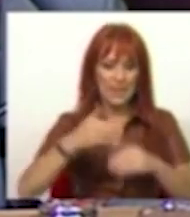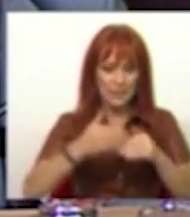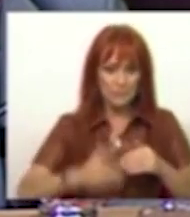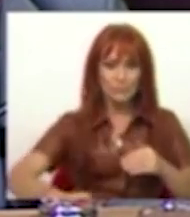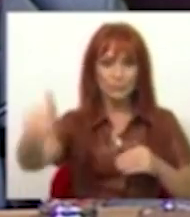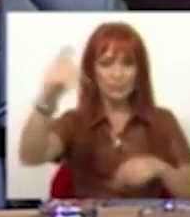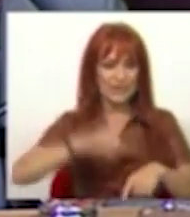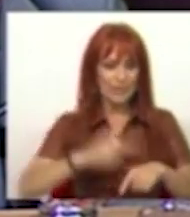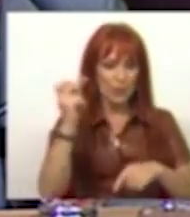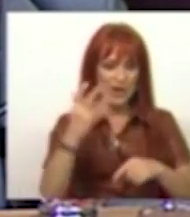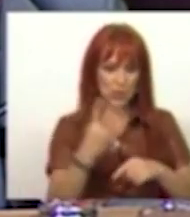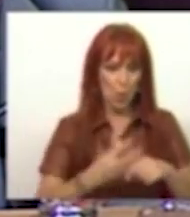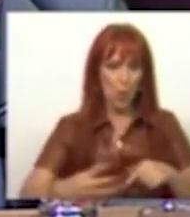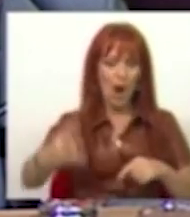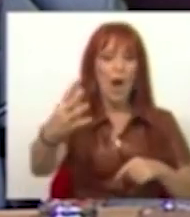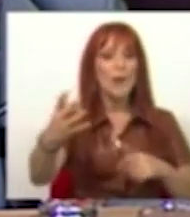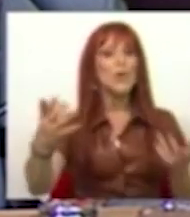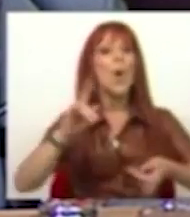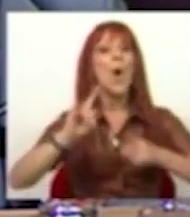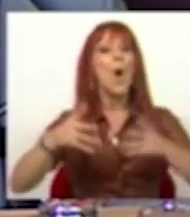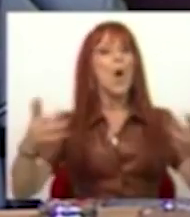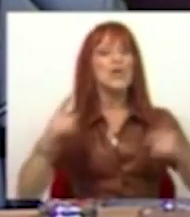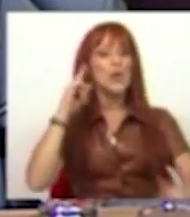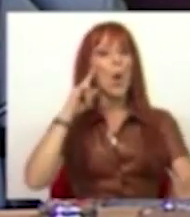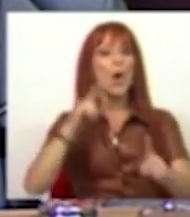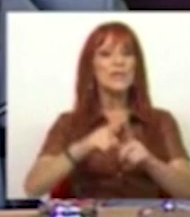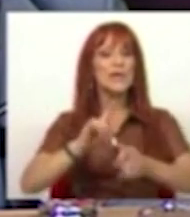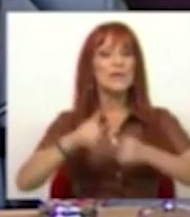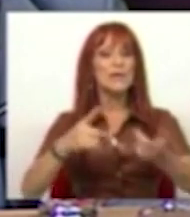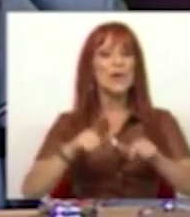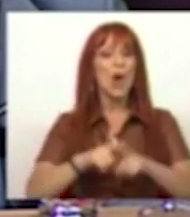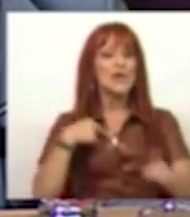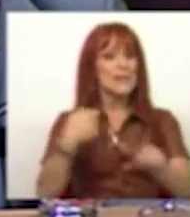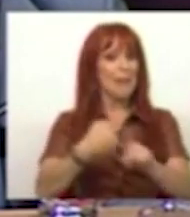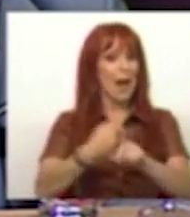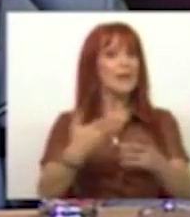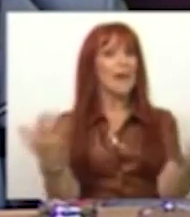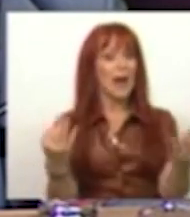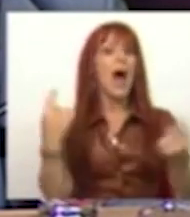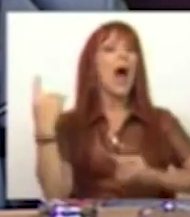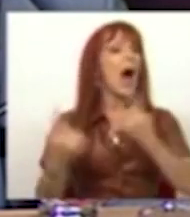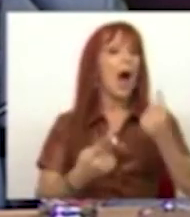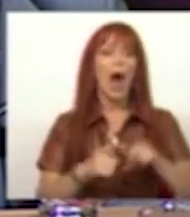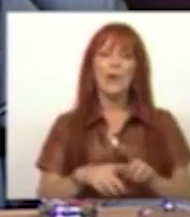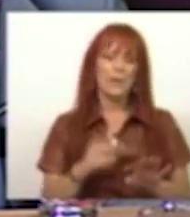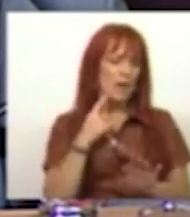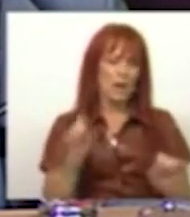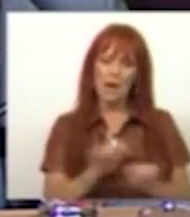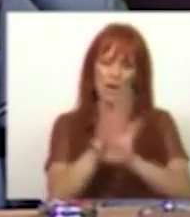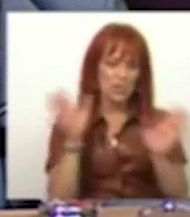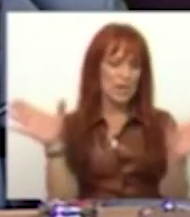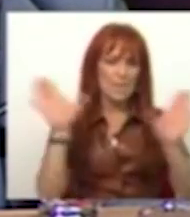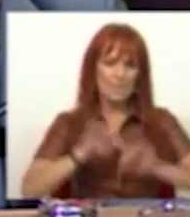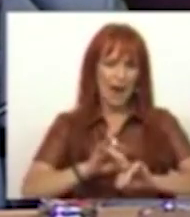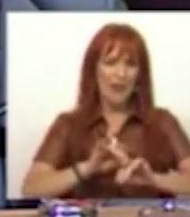ao longo desta legislatura e aquilo que é o objetivo pelo qual nos vamos bater. E há algo que é indiscutível. É